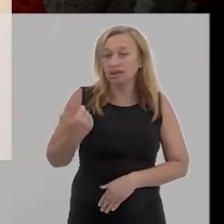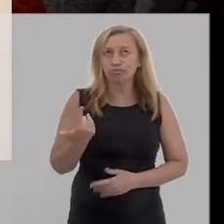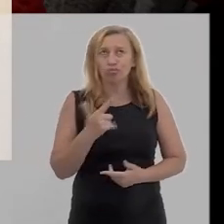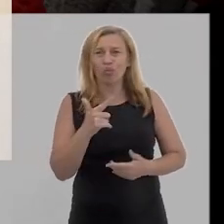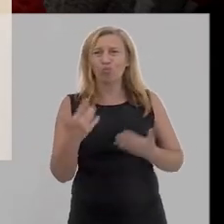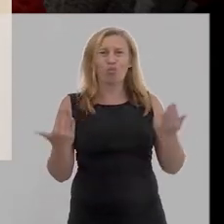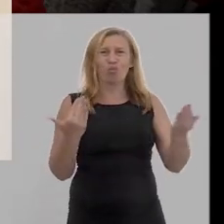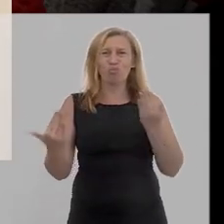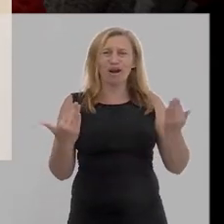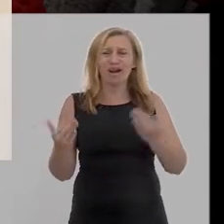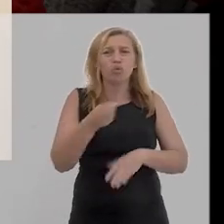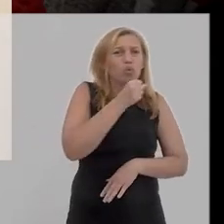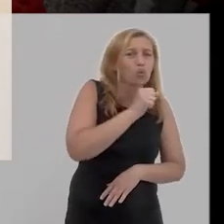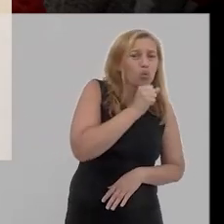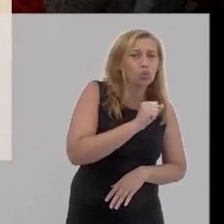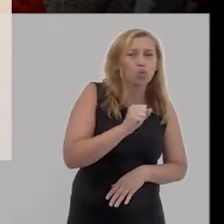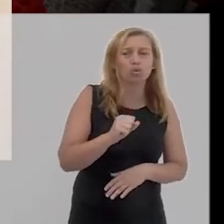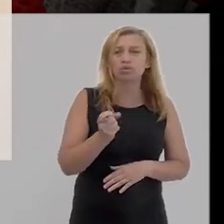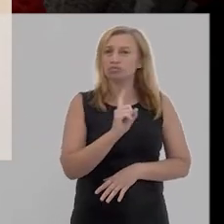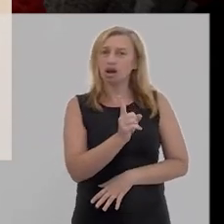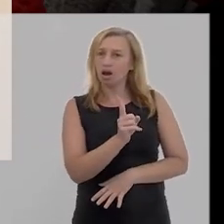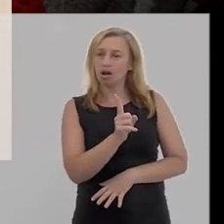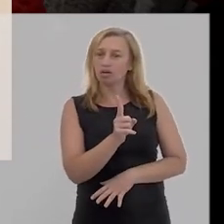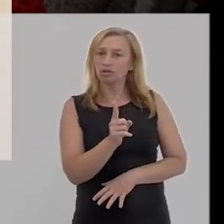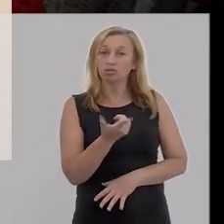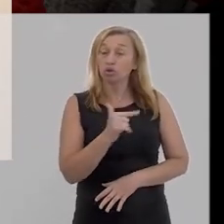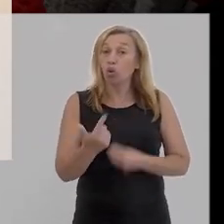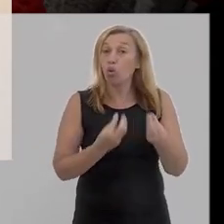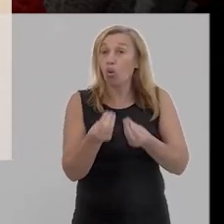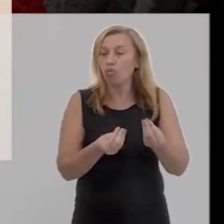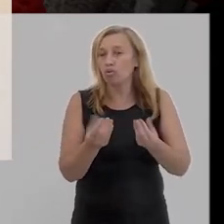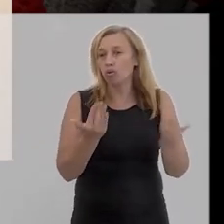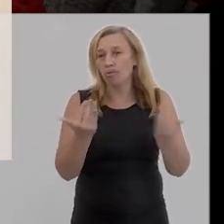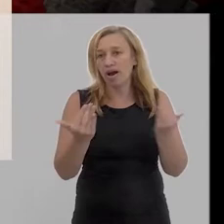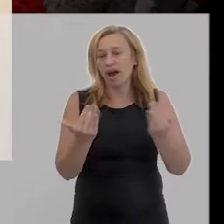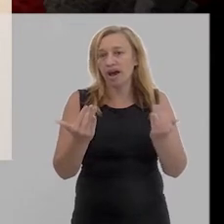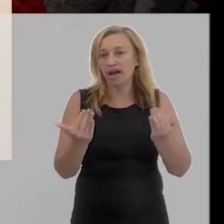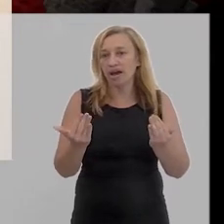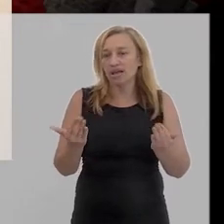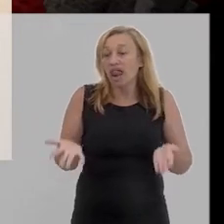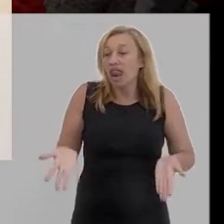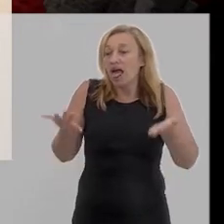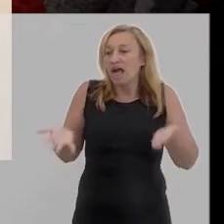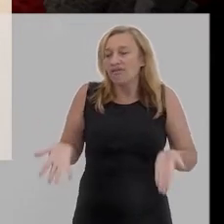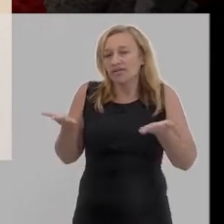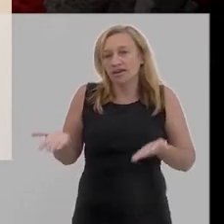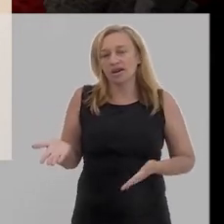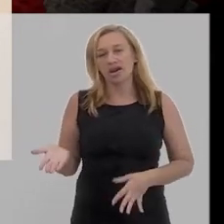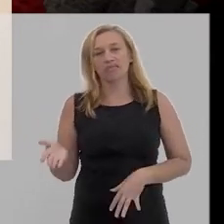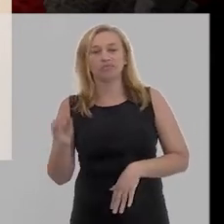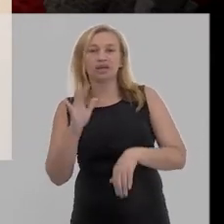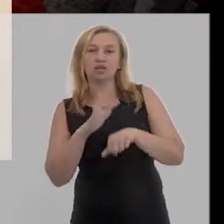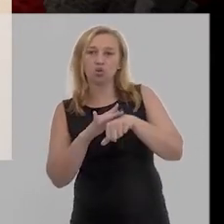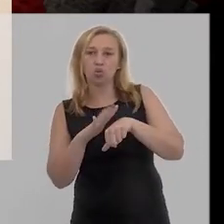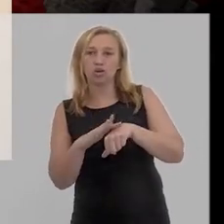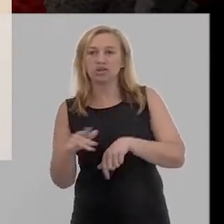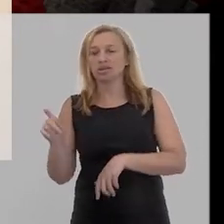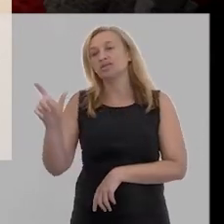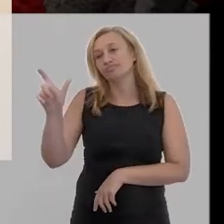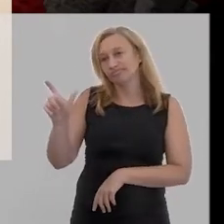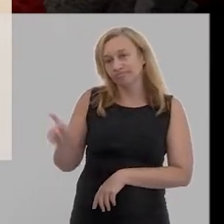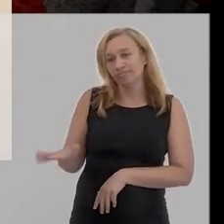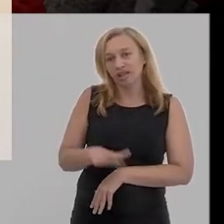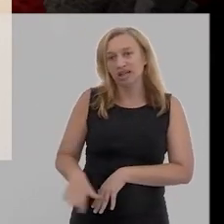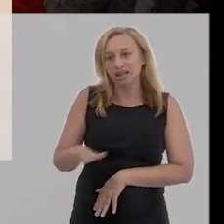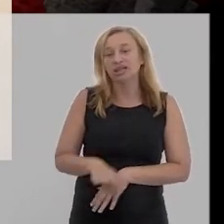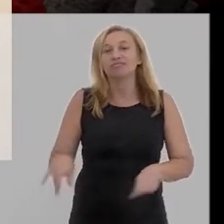com um idoso. Não há como comparar. Os quadros nas crianças são muito mais leves e assintomáticos. O problema também é